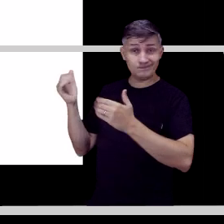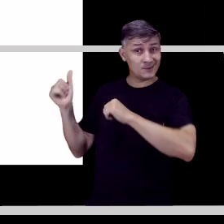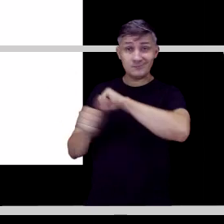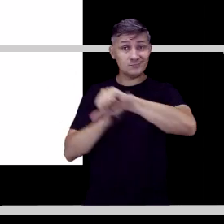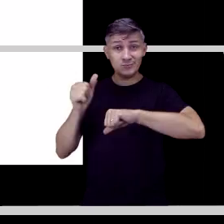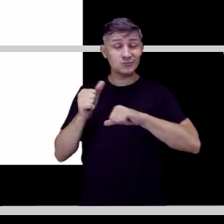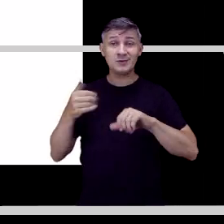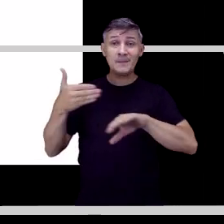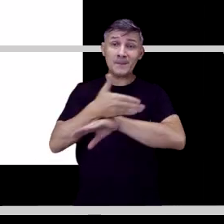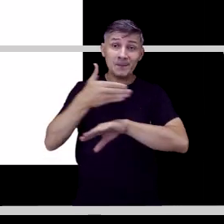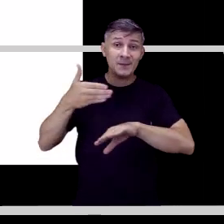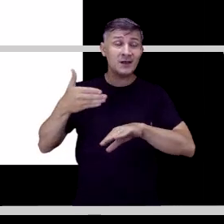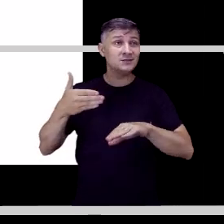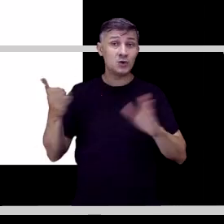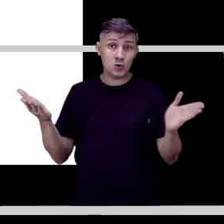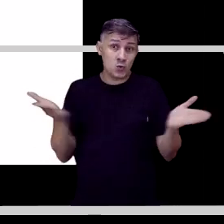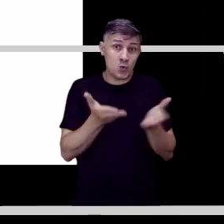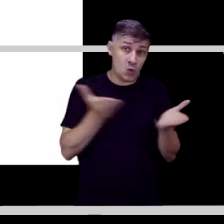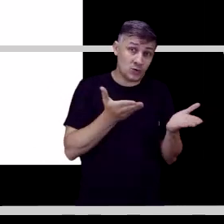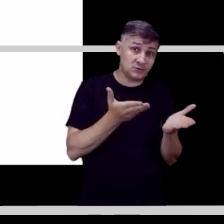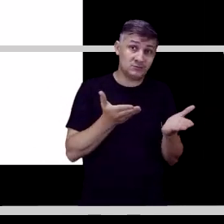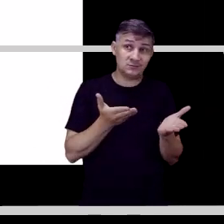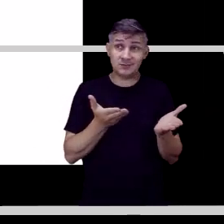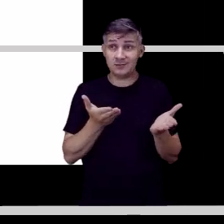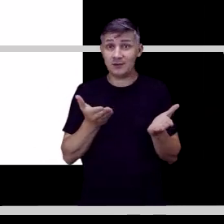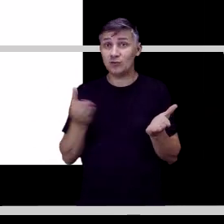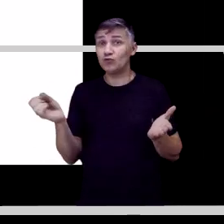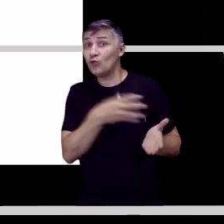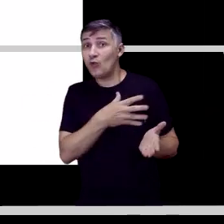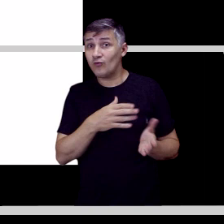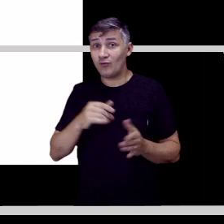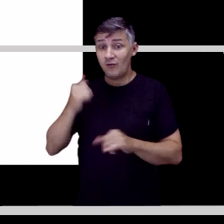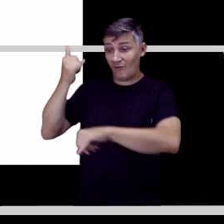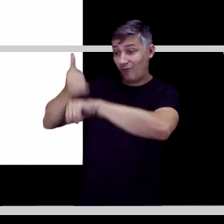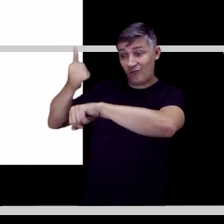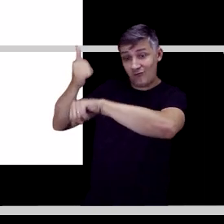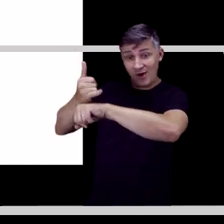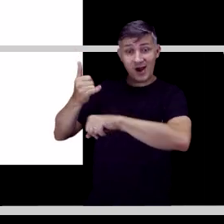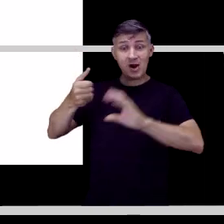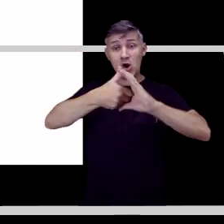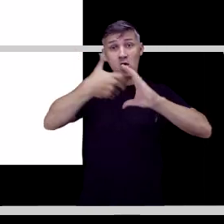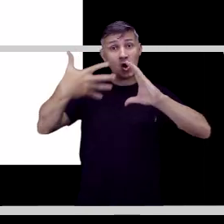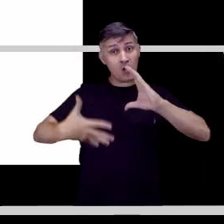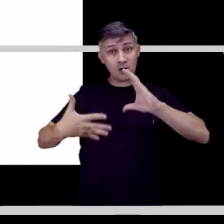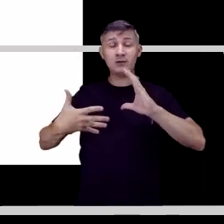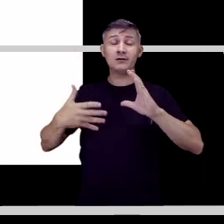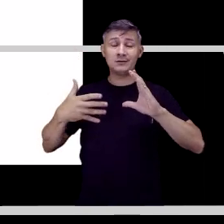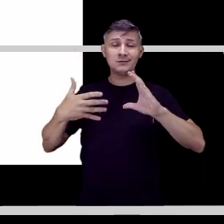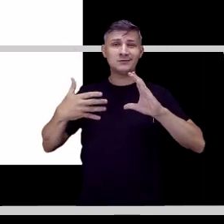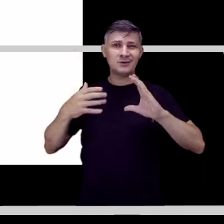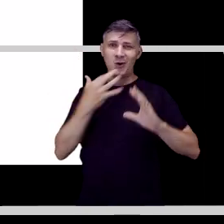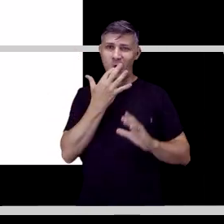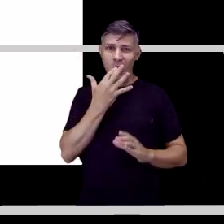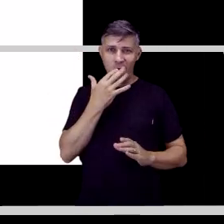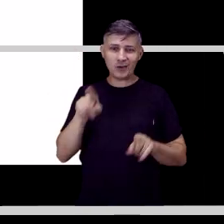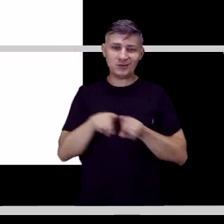da intervenção atual e do existente, né, os elementos metálicos com essa cor característica e mesmo a clarabóia,